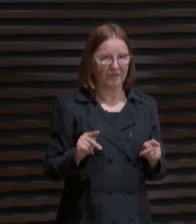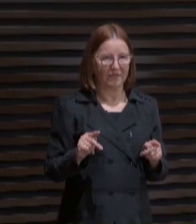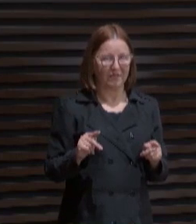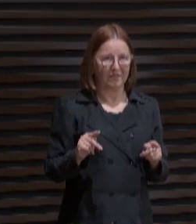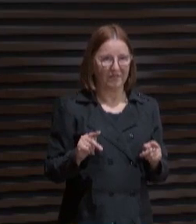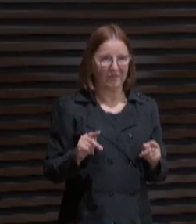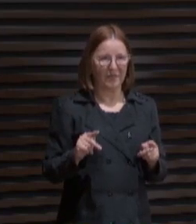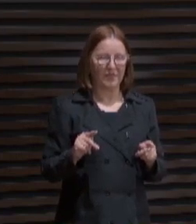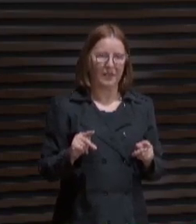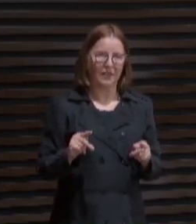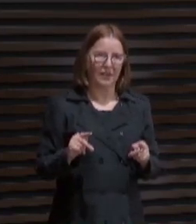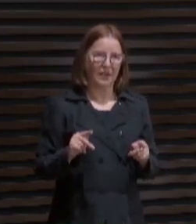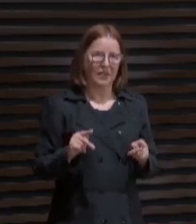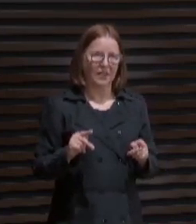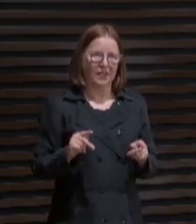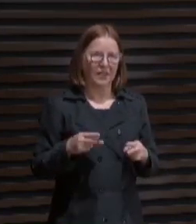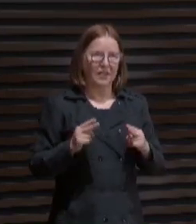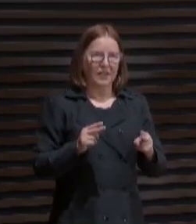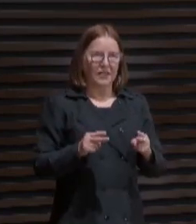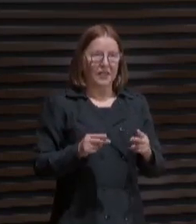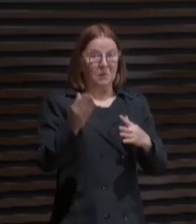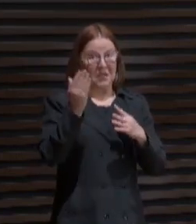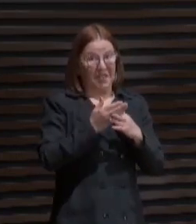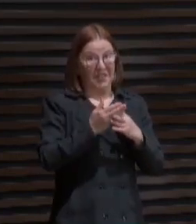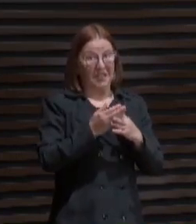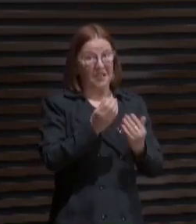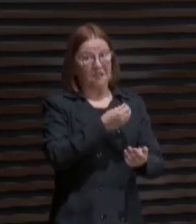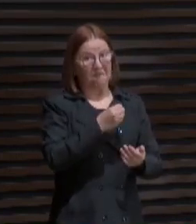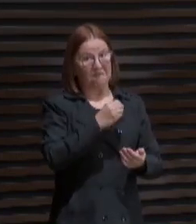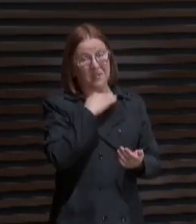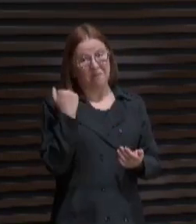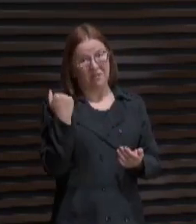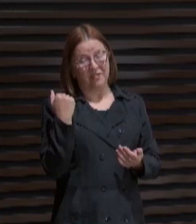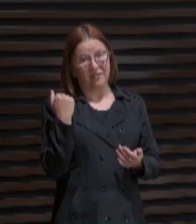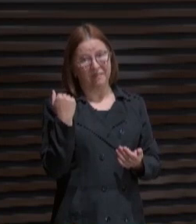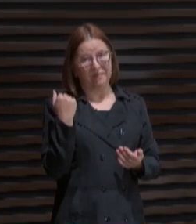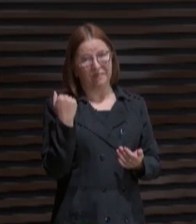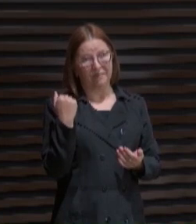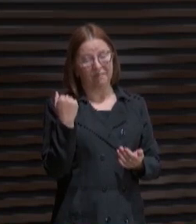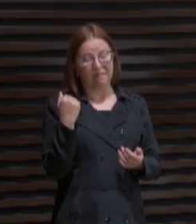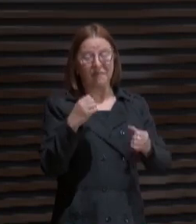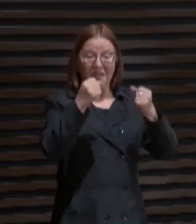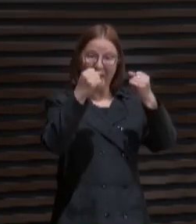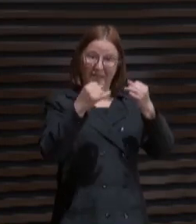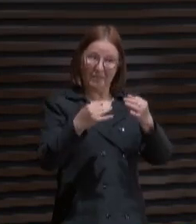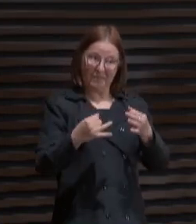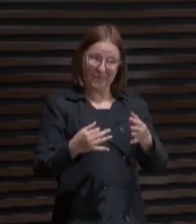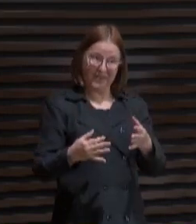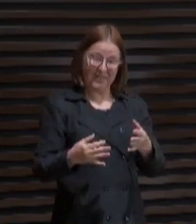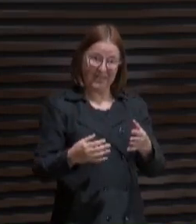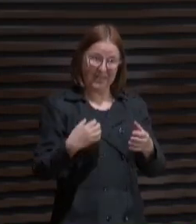bipolaridade colocada entre a vida e a morte, esses dois polos. E ele explica essa